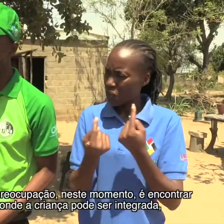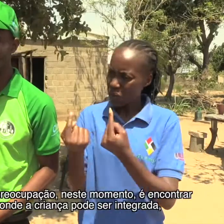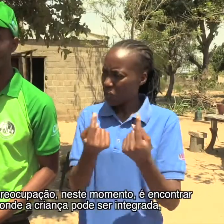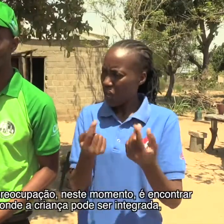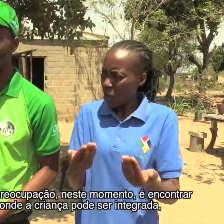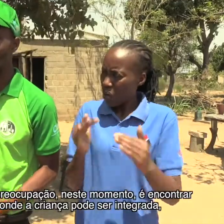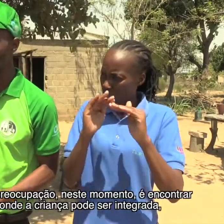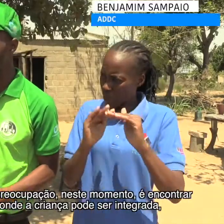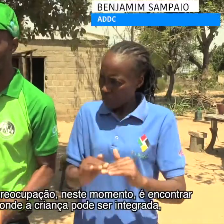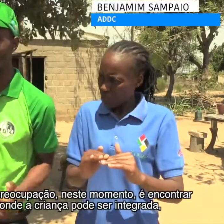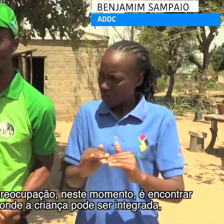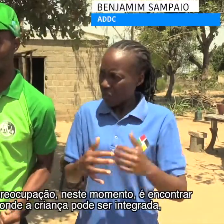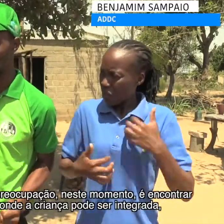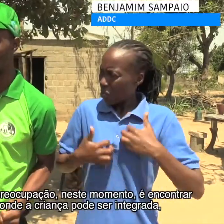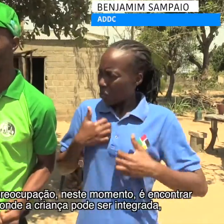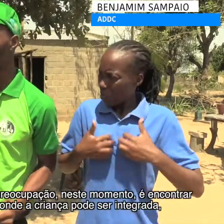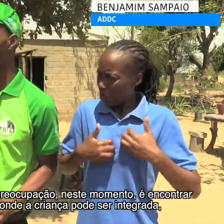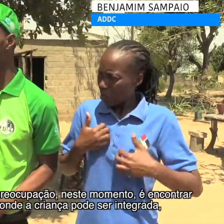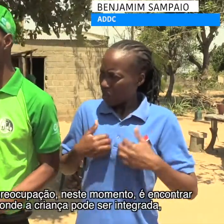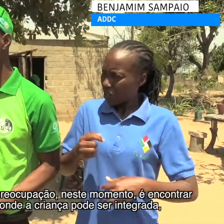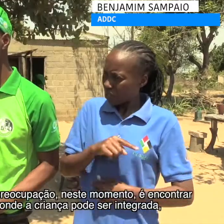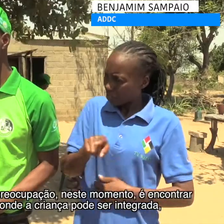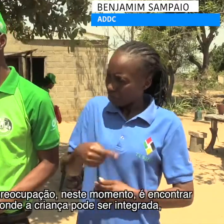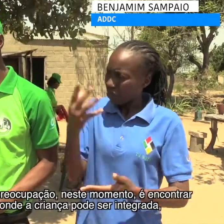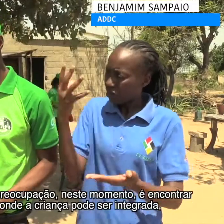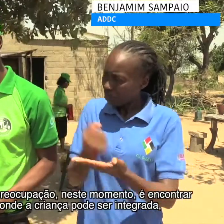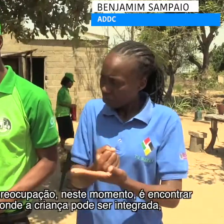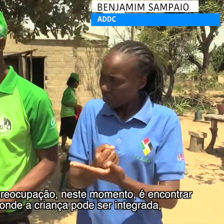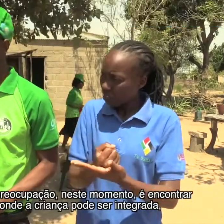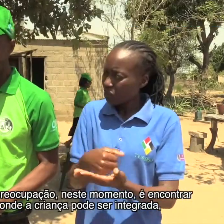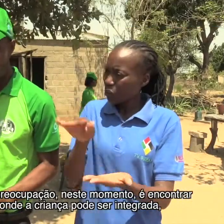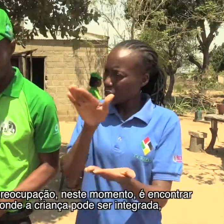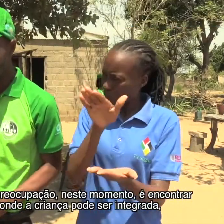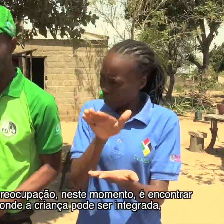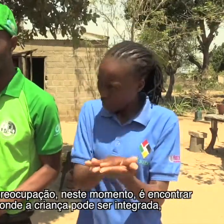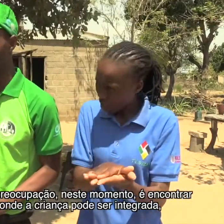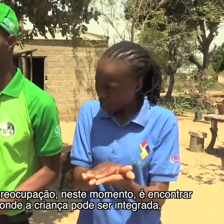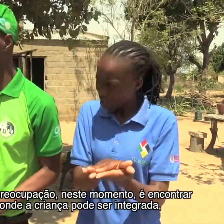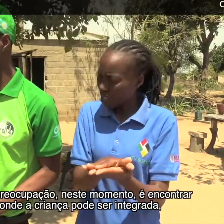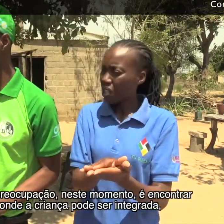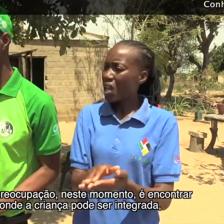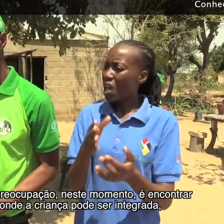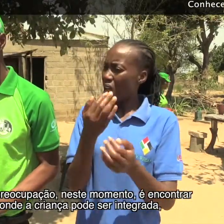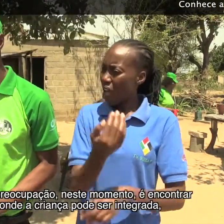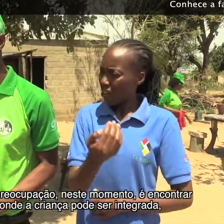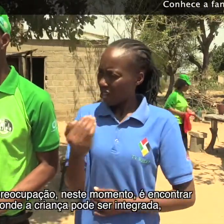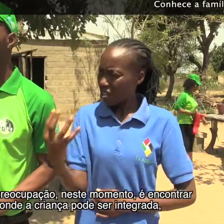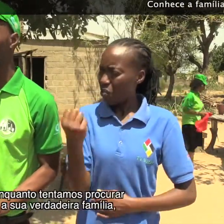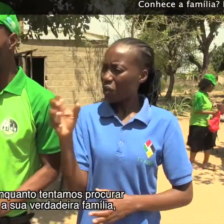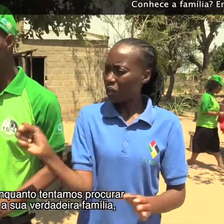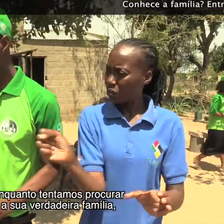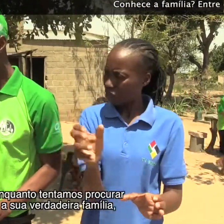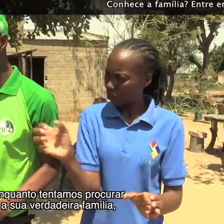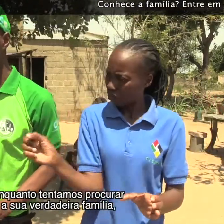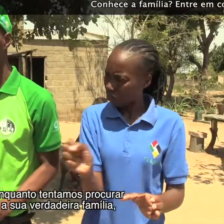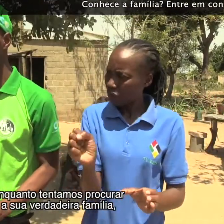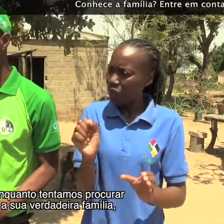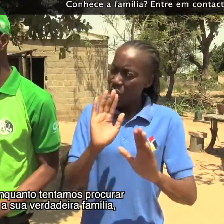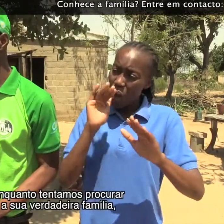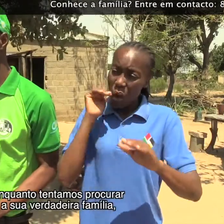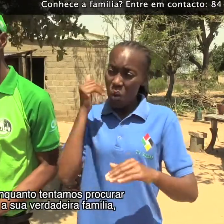Então, neste exato momento, a nossa preocupação é conseguirmos um lugar onde a criança poderá ser integrada